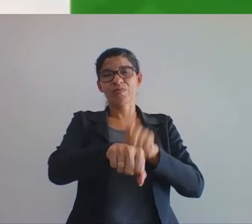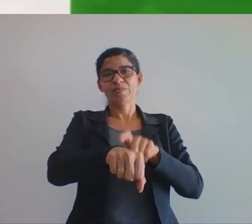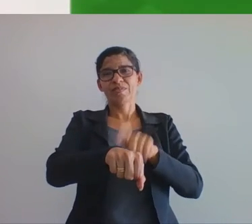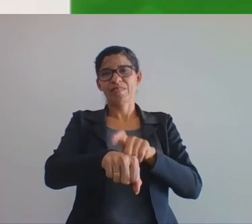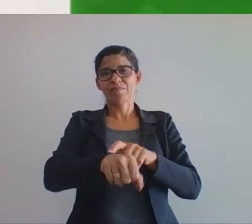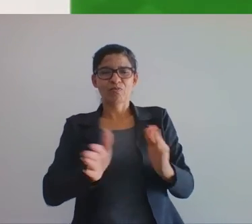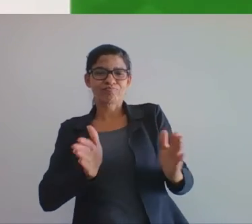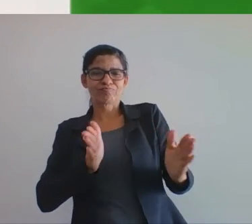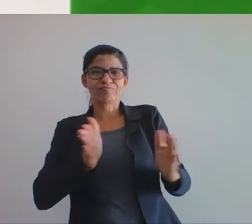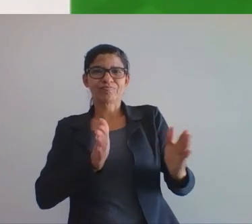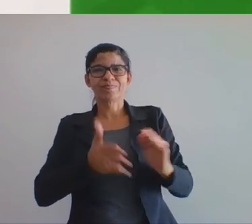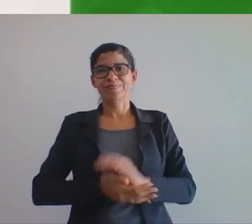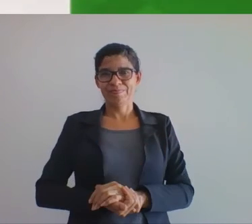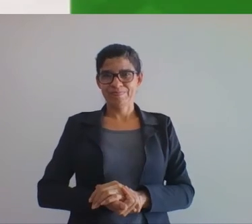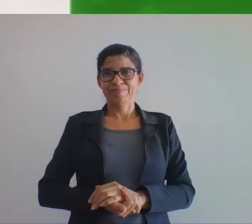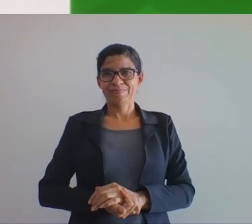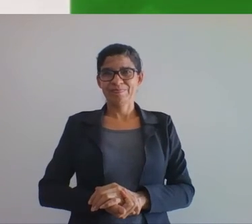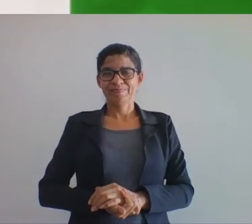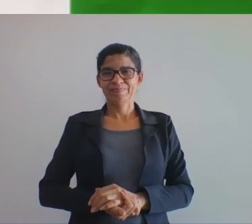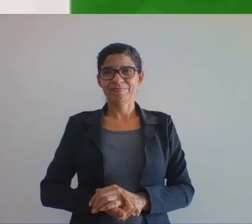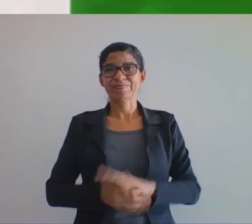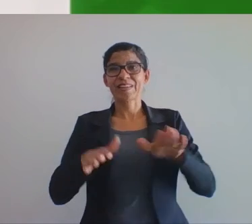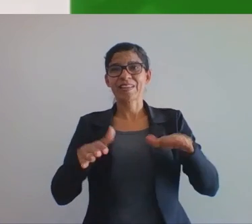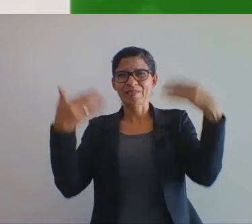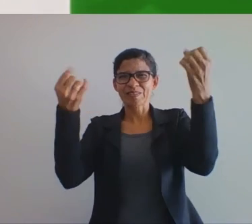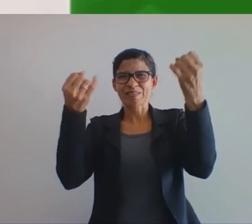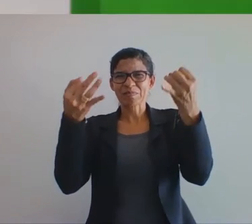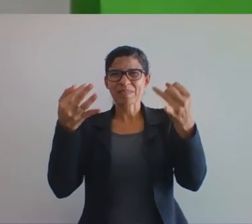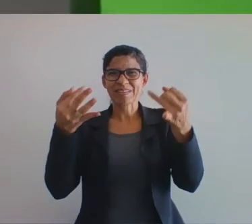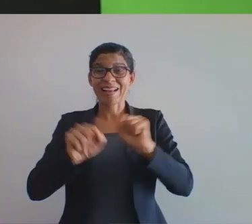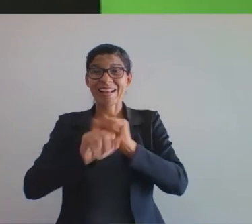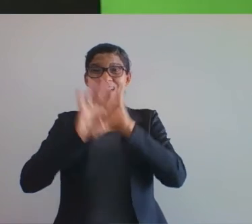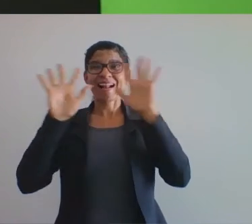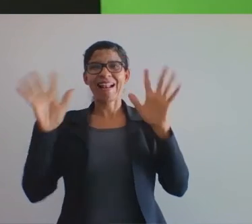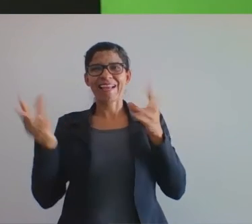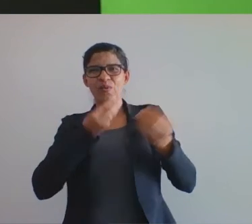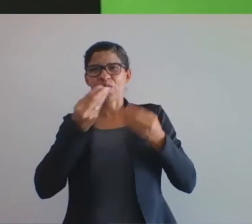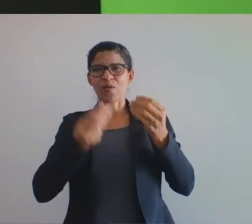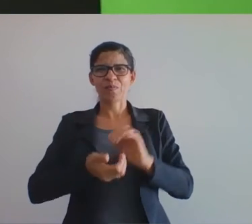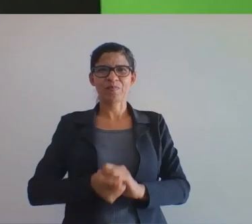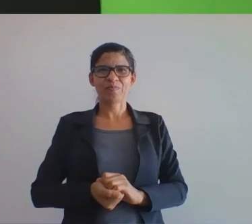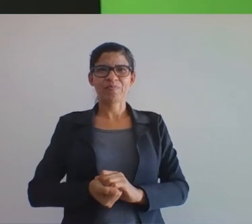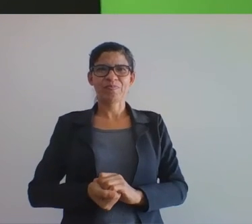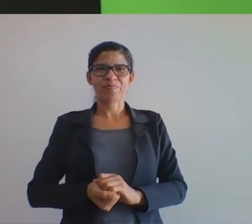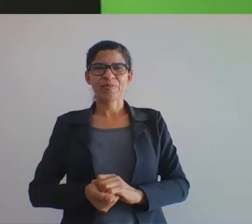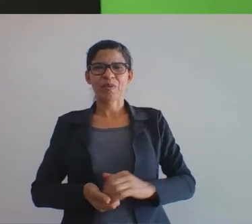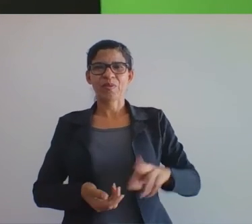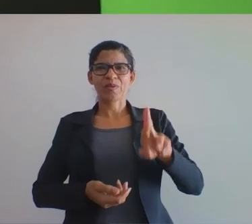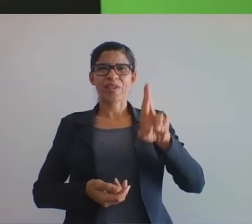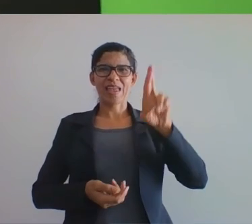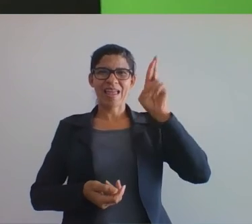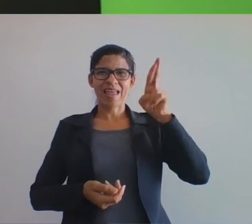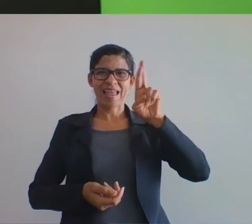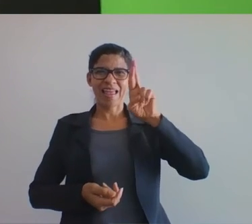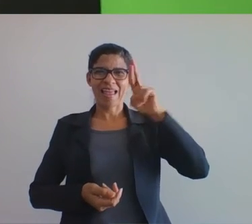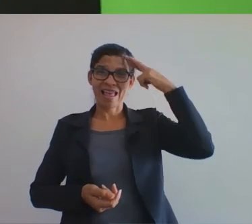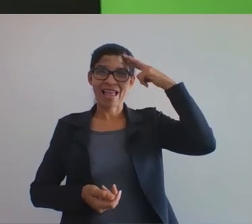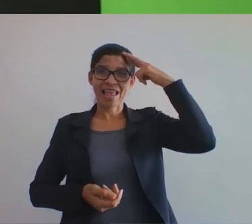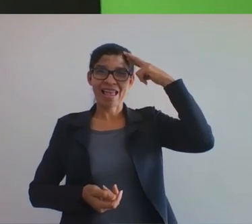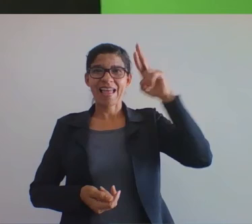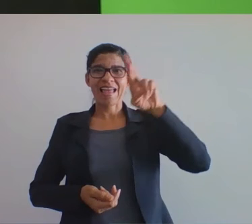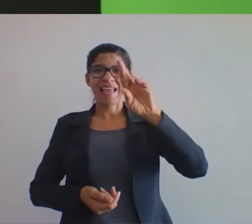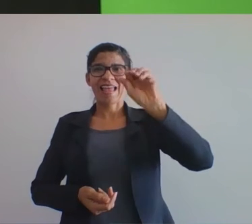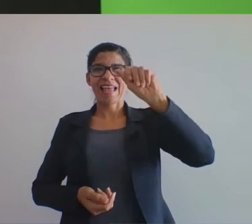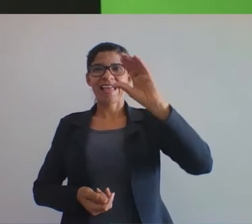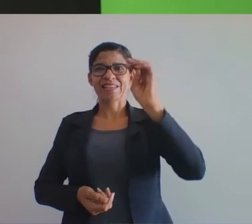Vamos aqui, então, deixar os pontos claros sobre esses correntes. O racionalismo, a partir de René Descartes, dizia